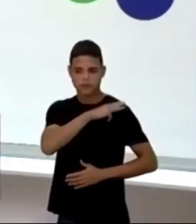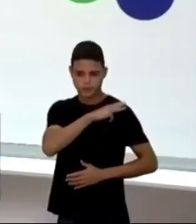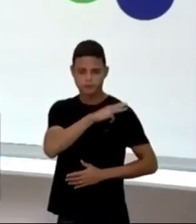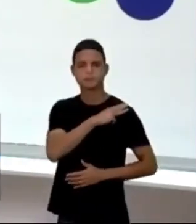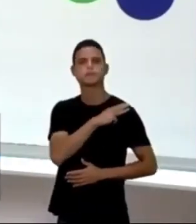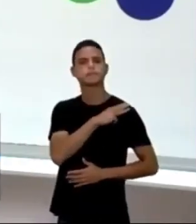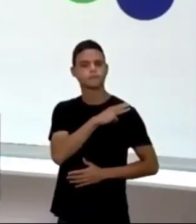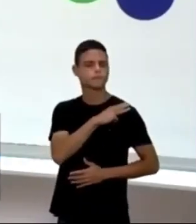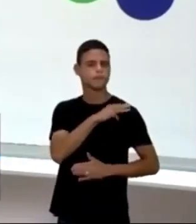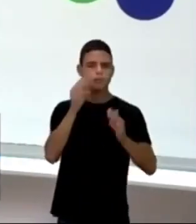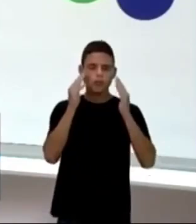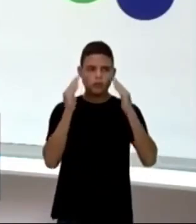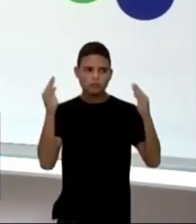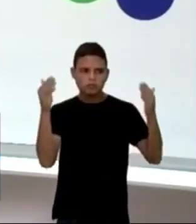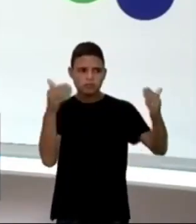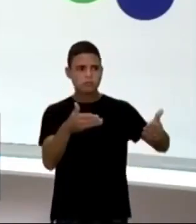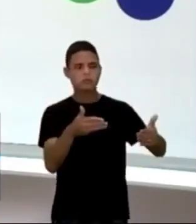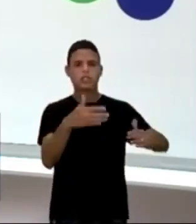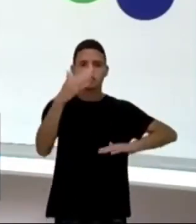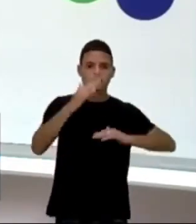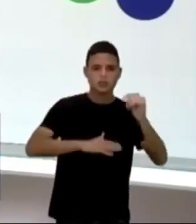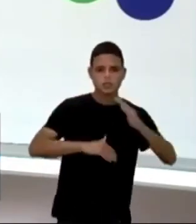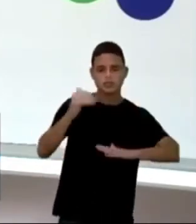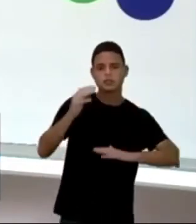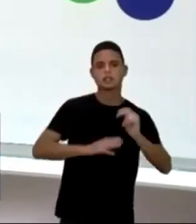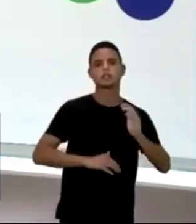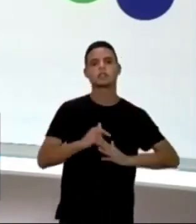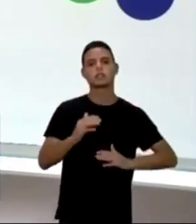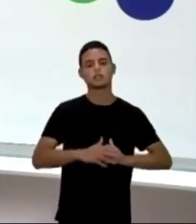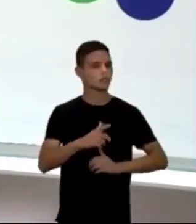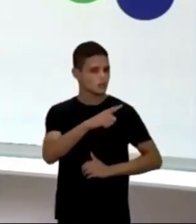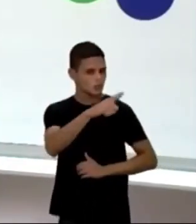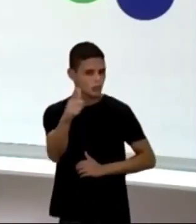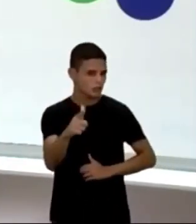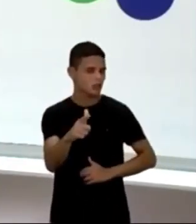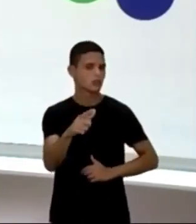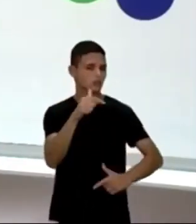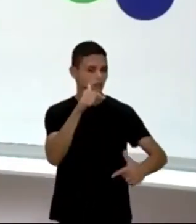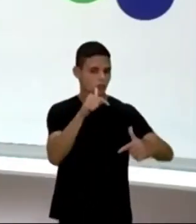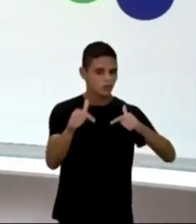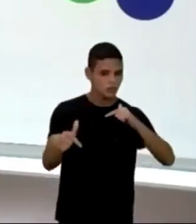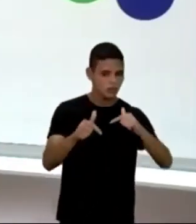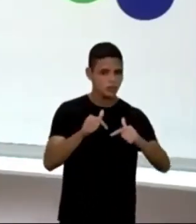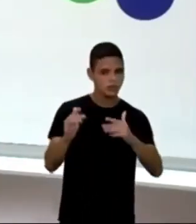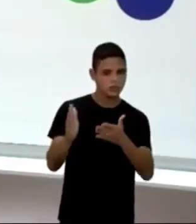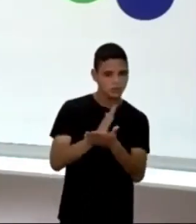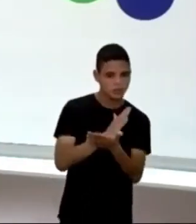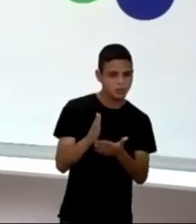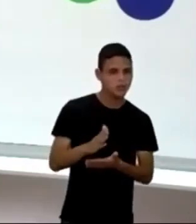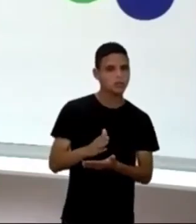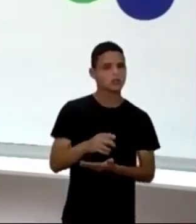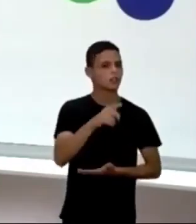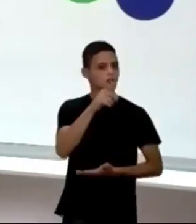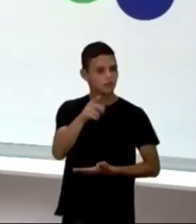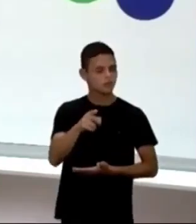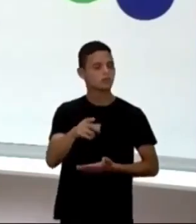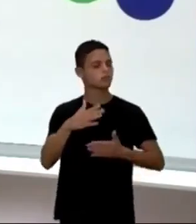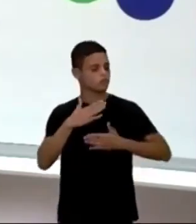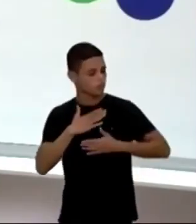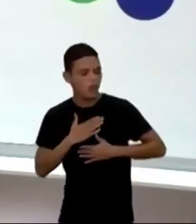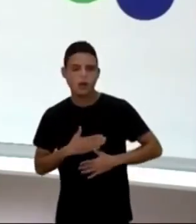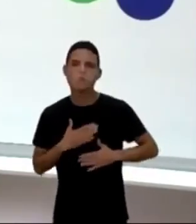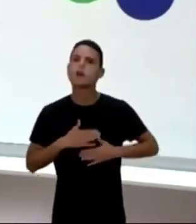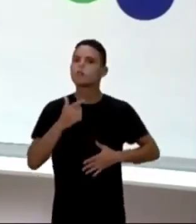da competência e da habilidade. Portanto, na hora que você for trabalhar também os itens, muita cautela,